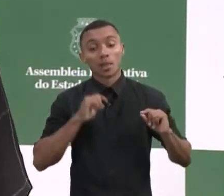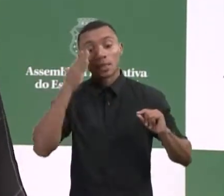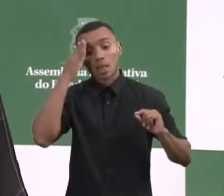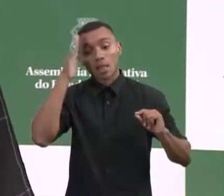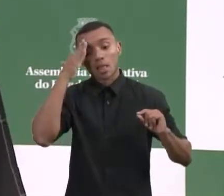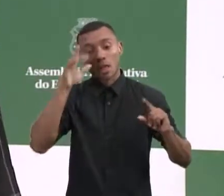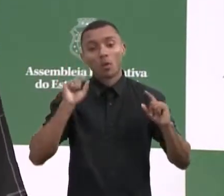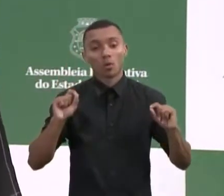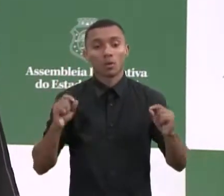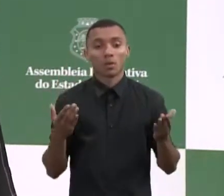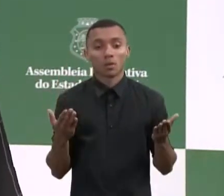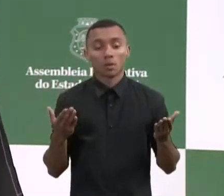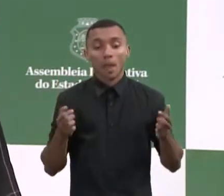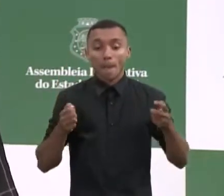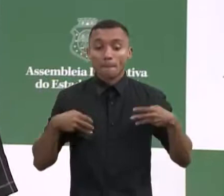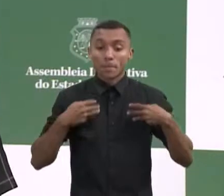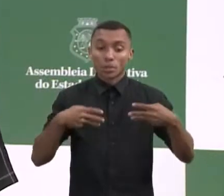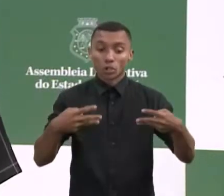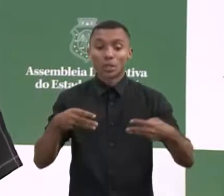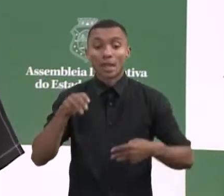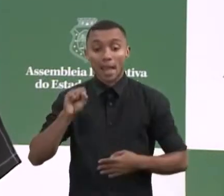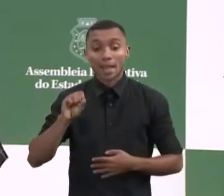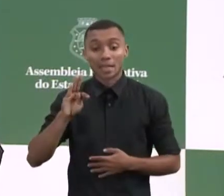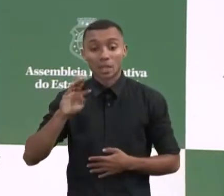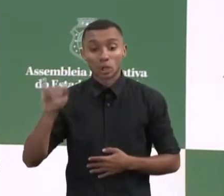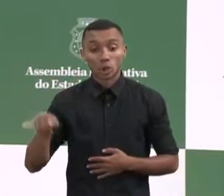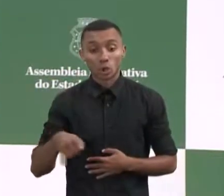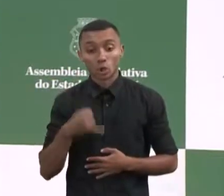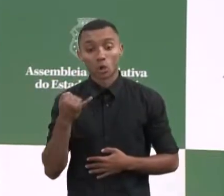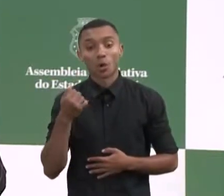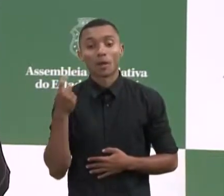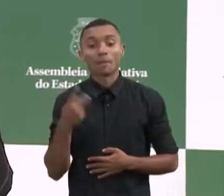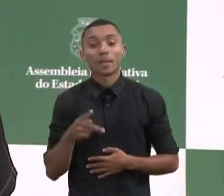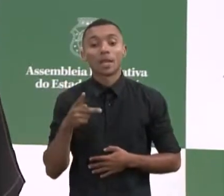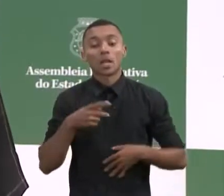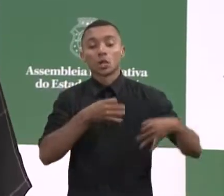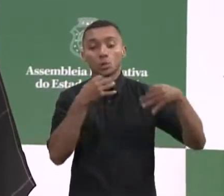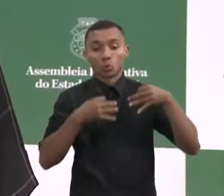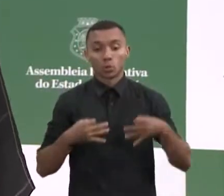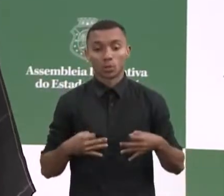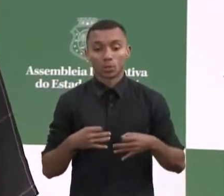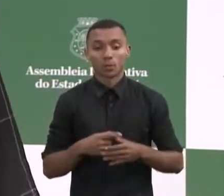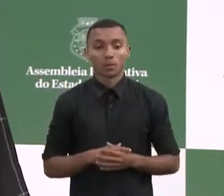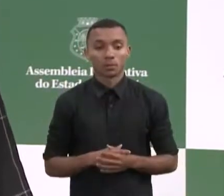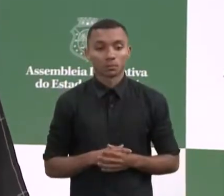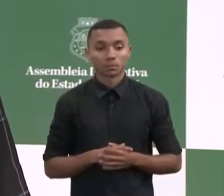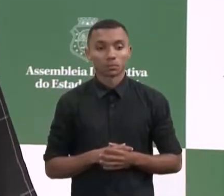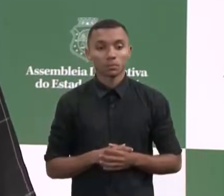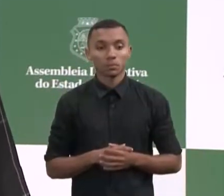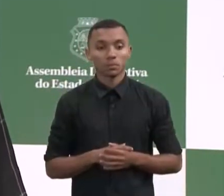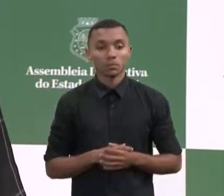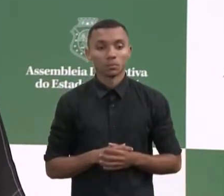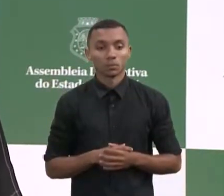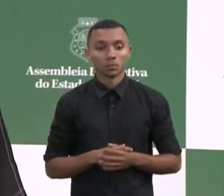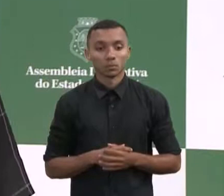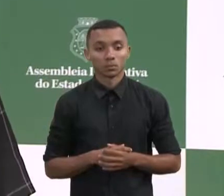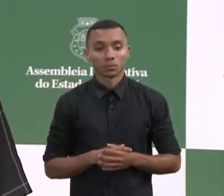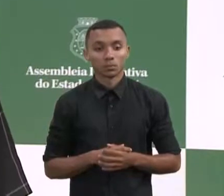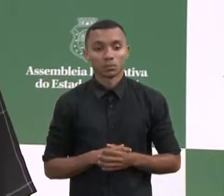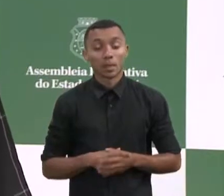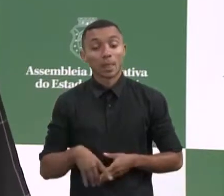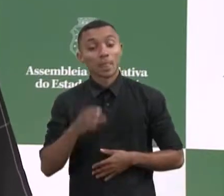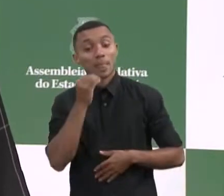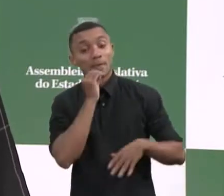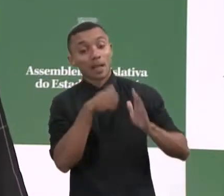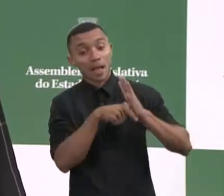entendimento, dos ministros do Superior Tribunal de Justiça de que deve-se